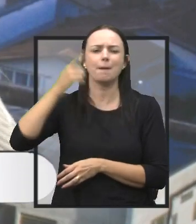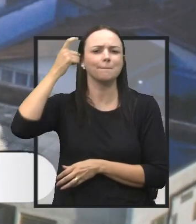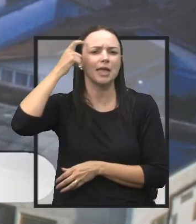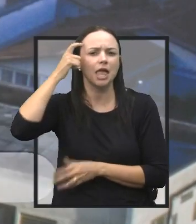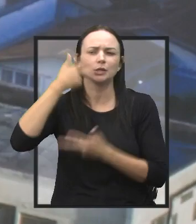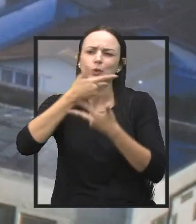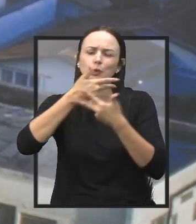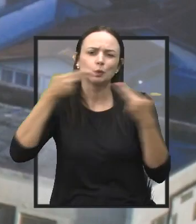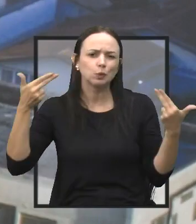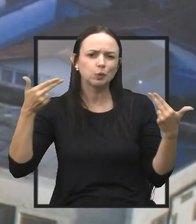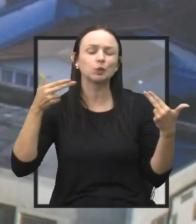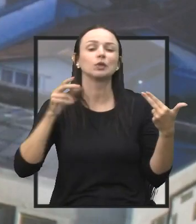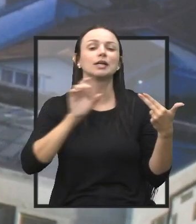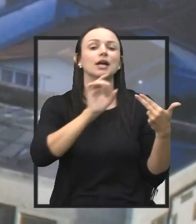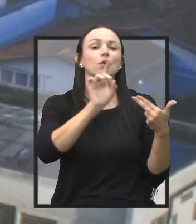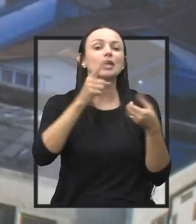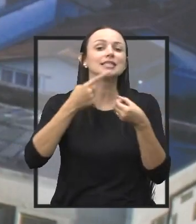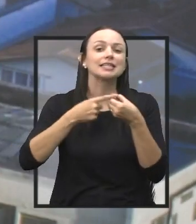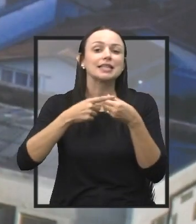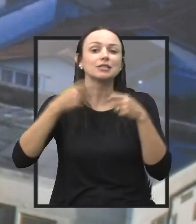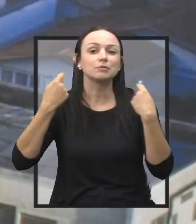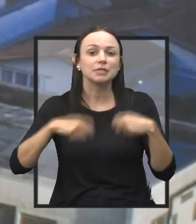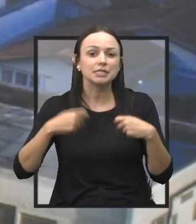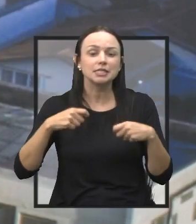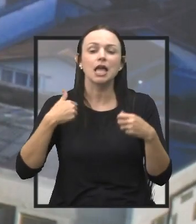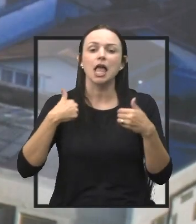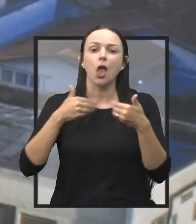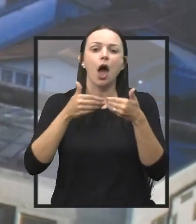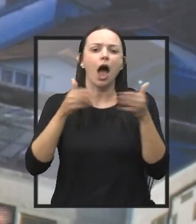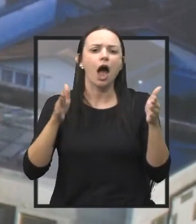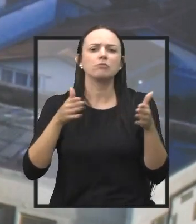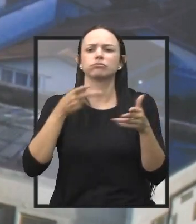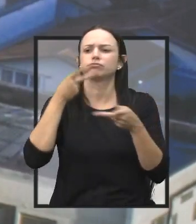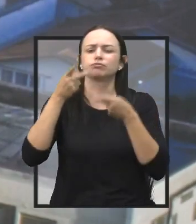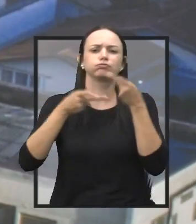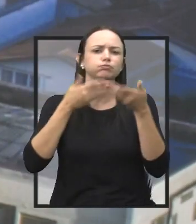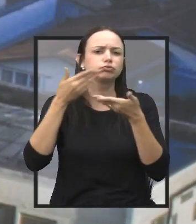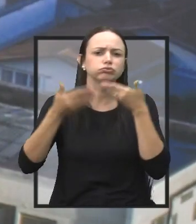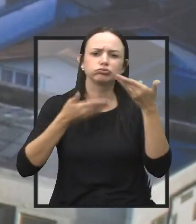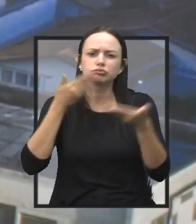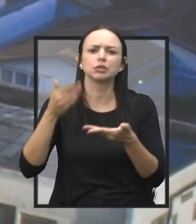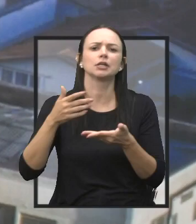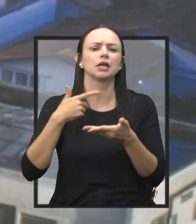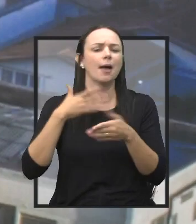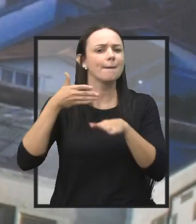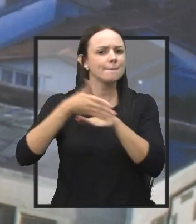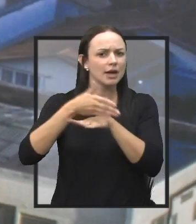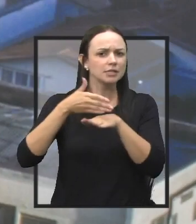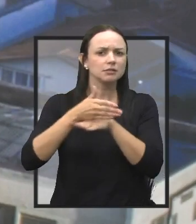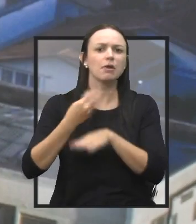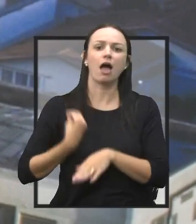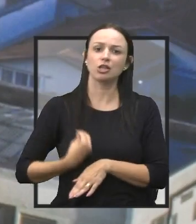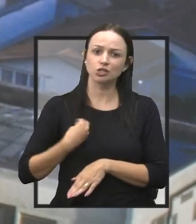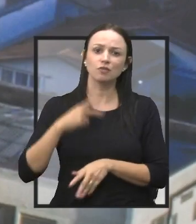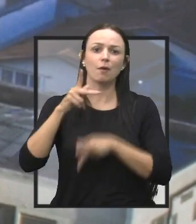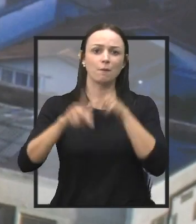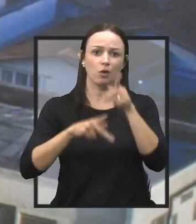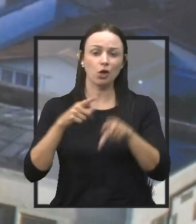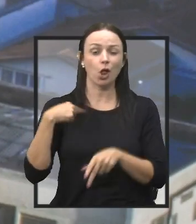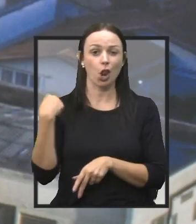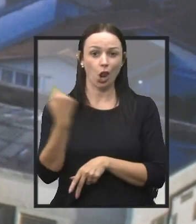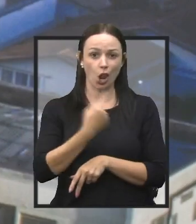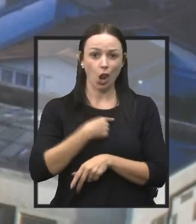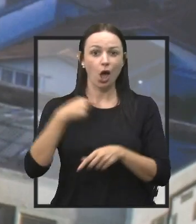acho e do que a cidade precisa. Abro as caixinhas para as demandas, para que tenha essa participação ativa da população, porque nós somos a ponte,